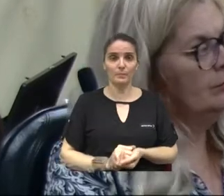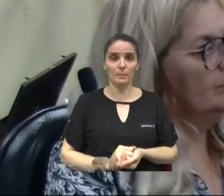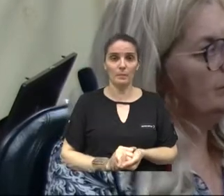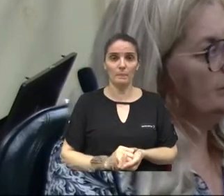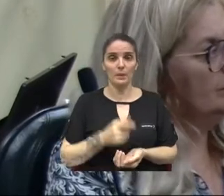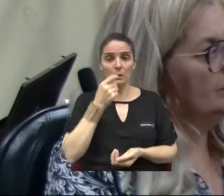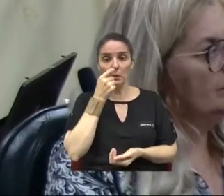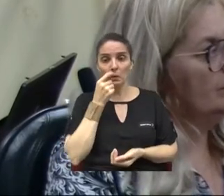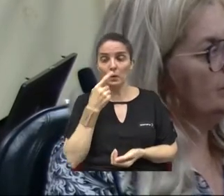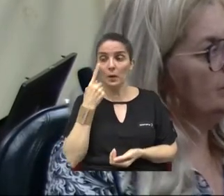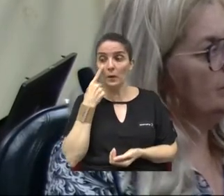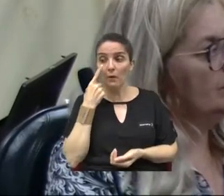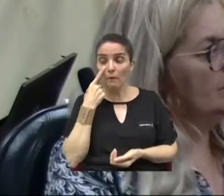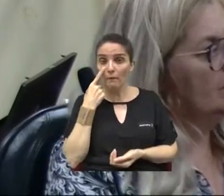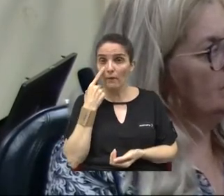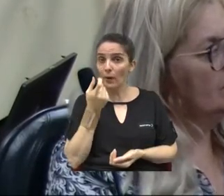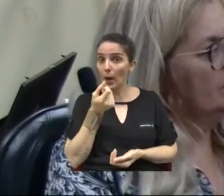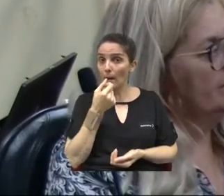jovens se utilizando de